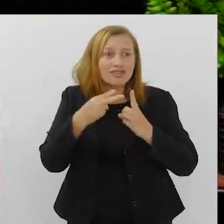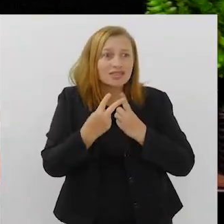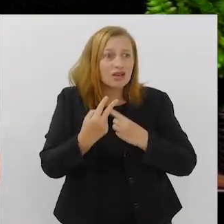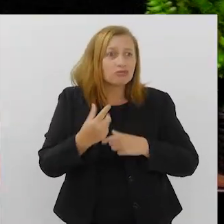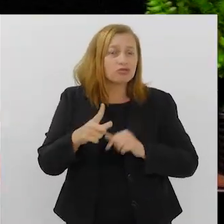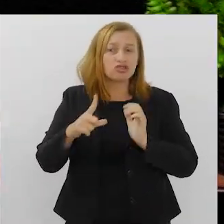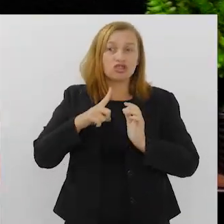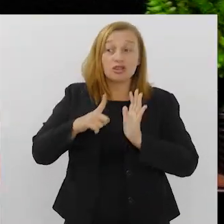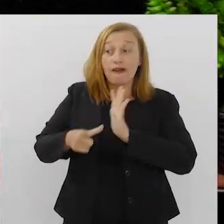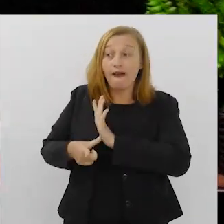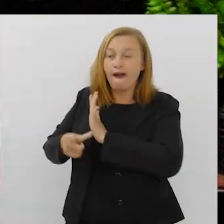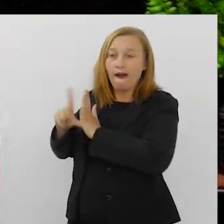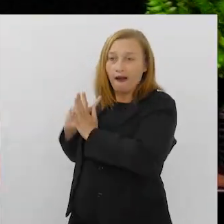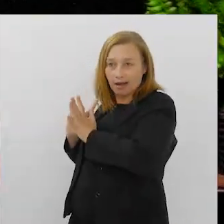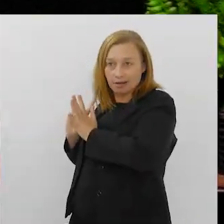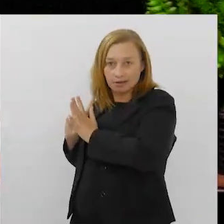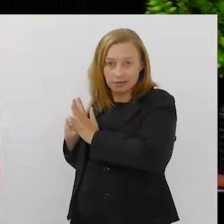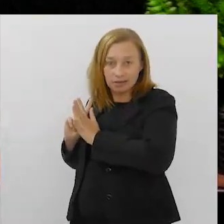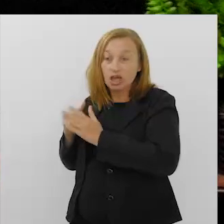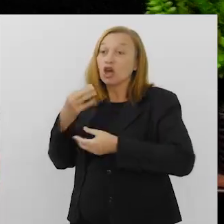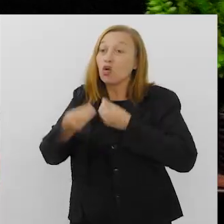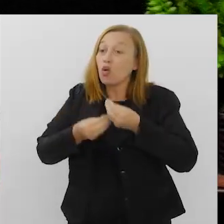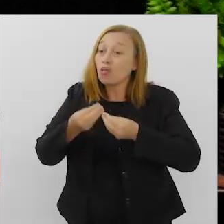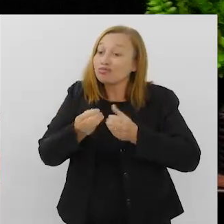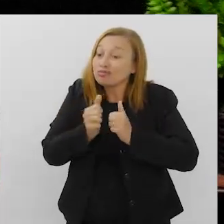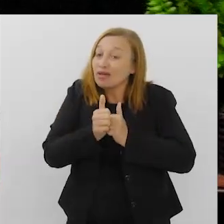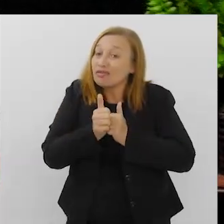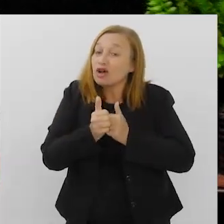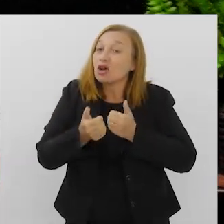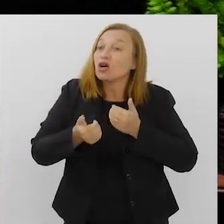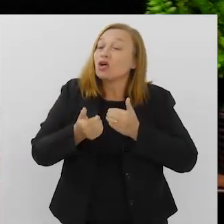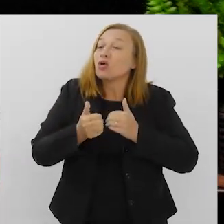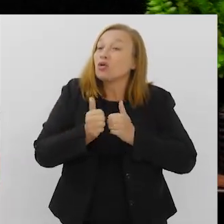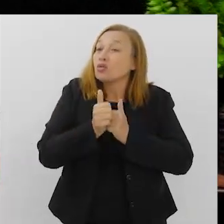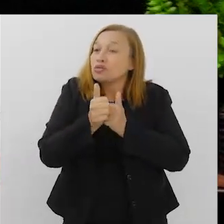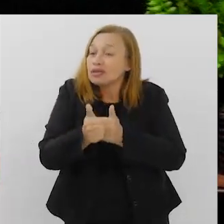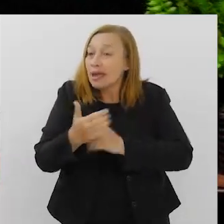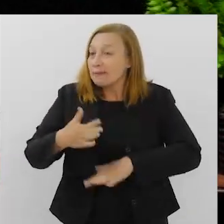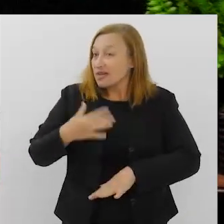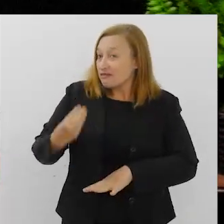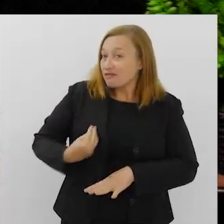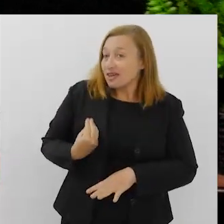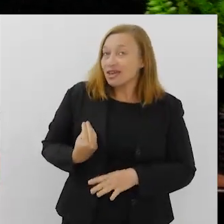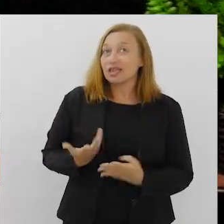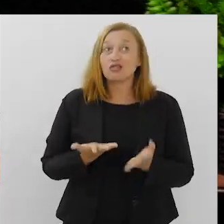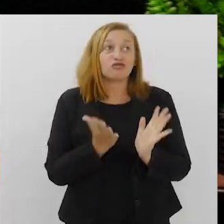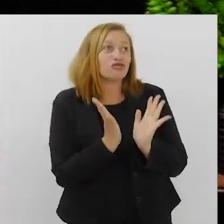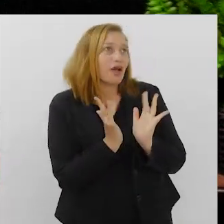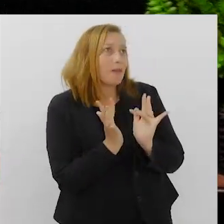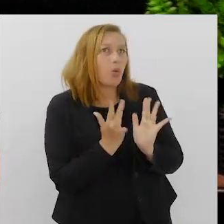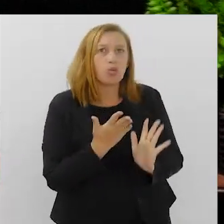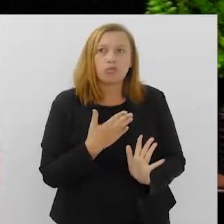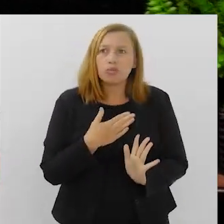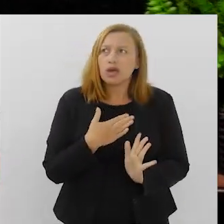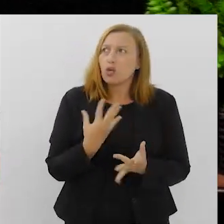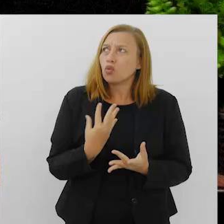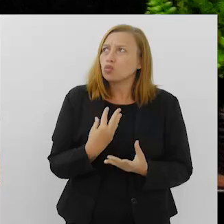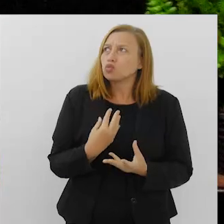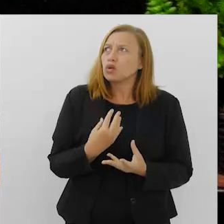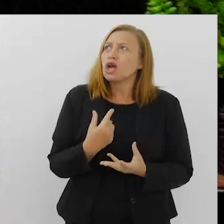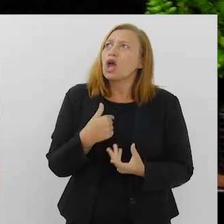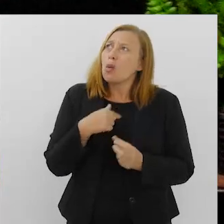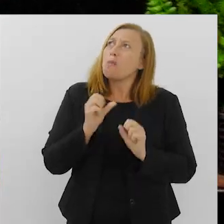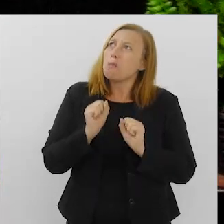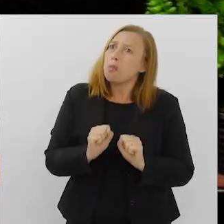forma de enxergar, a forma como eu estava conduzindo a minha vida, os meus relacionamentos, né?